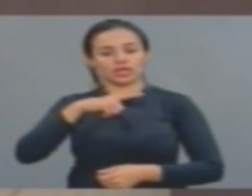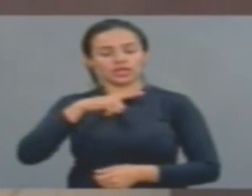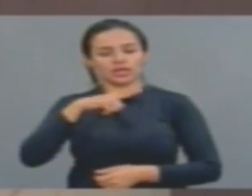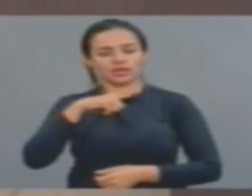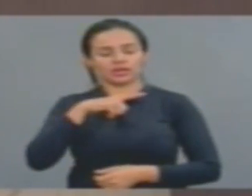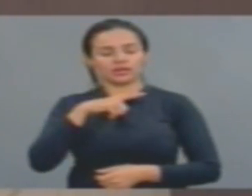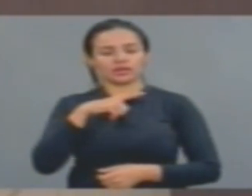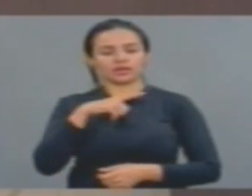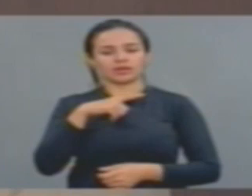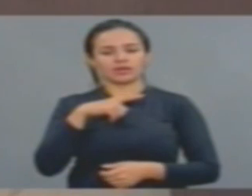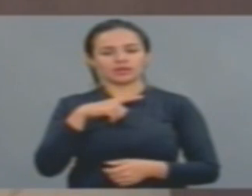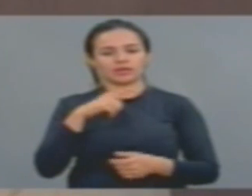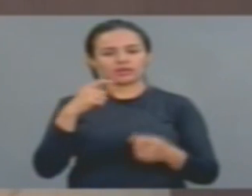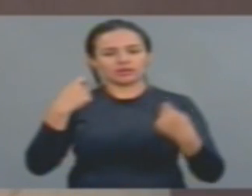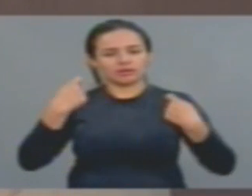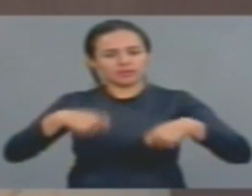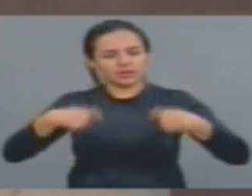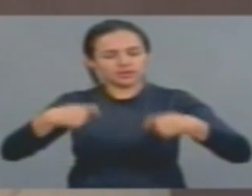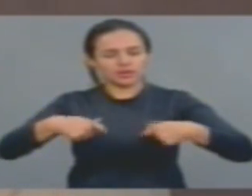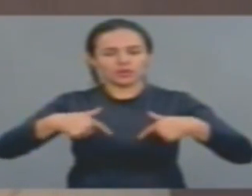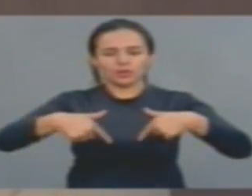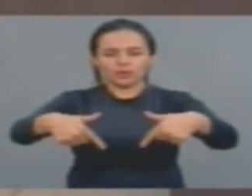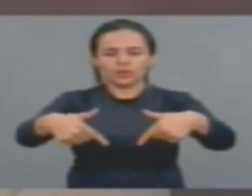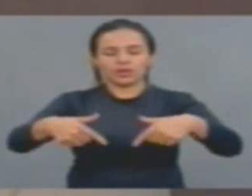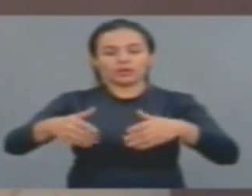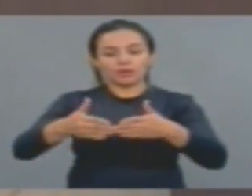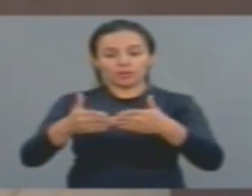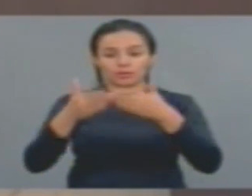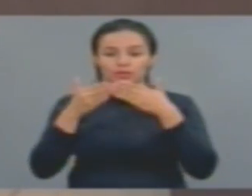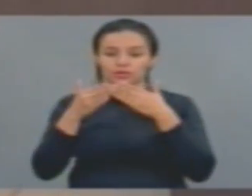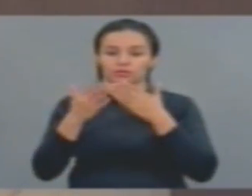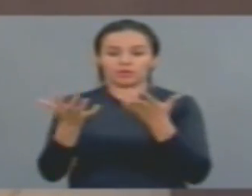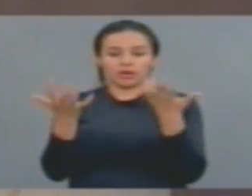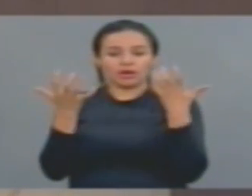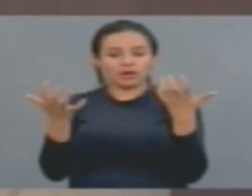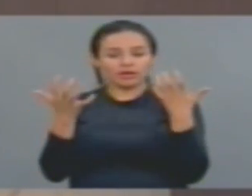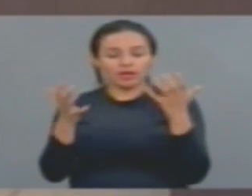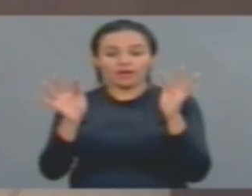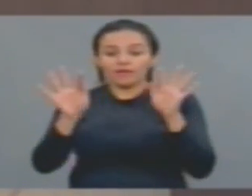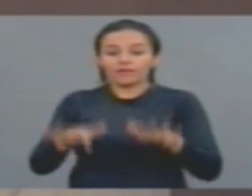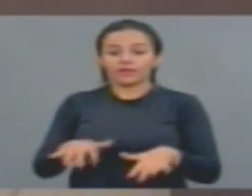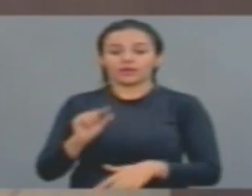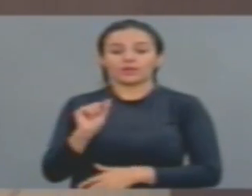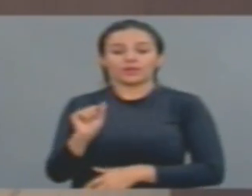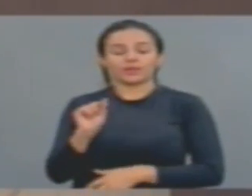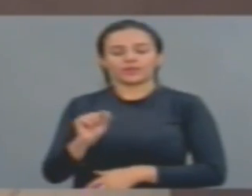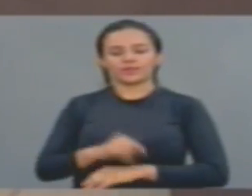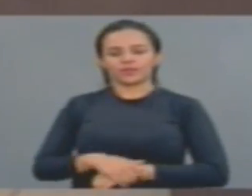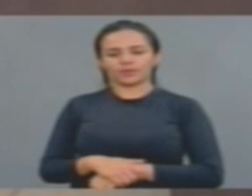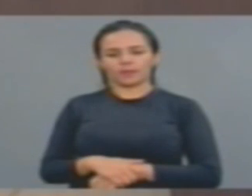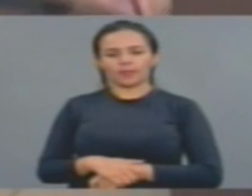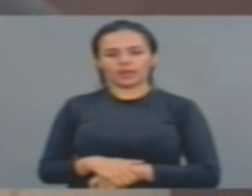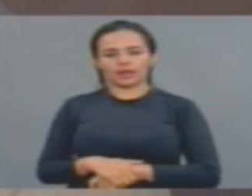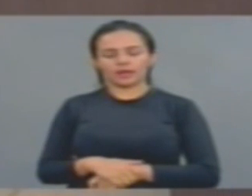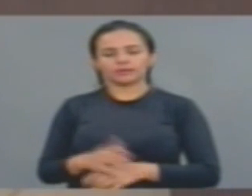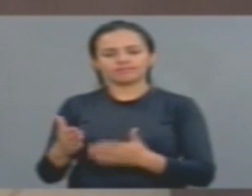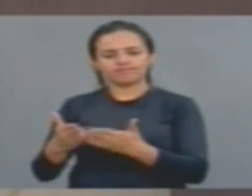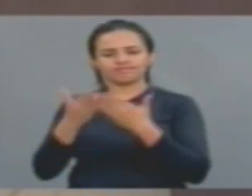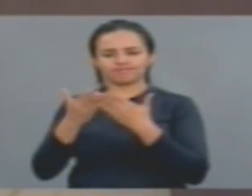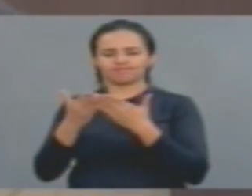situações que precisam de fato ser enfrentadas. Portanto, eu queria finalizar com este